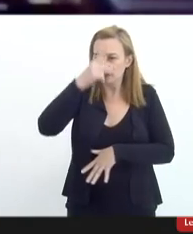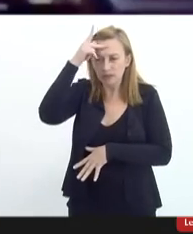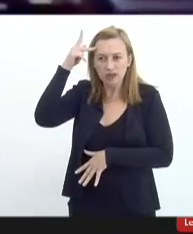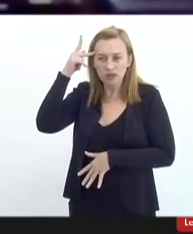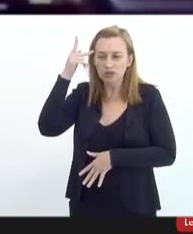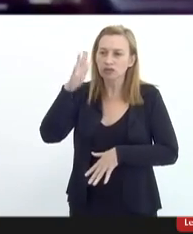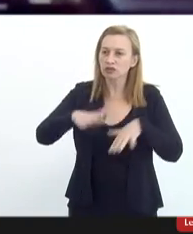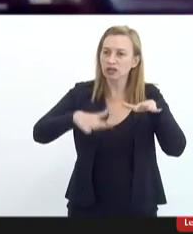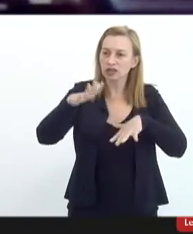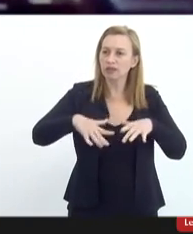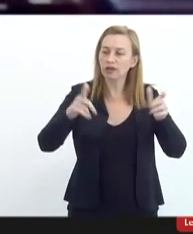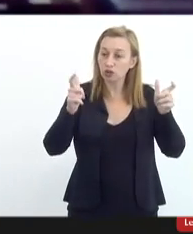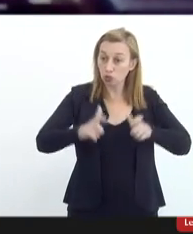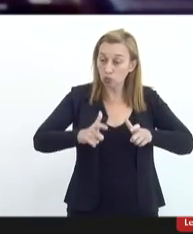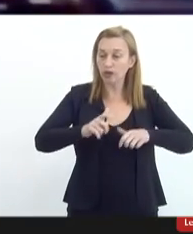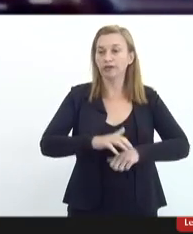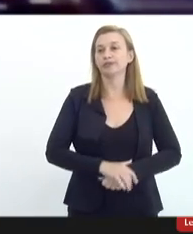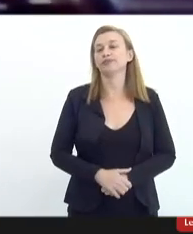território.